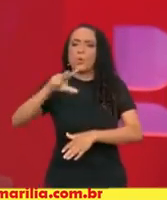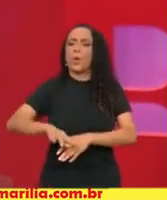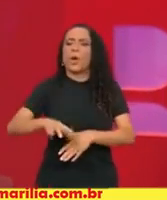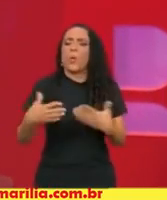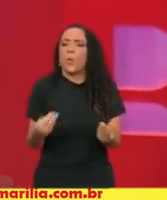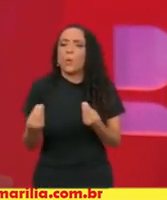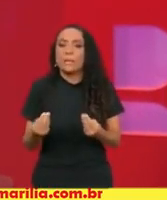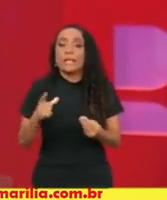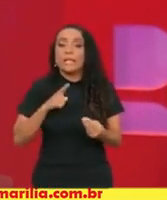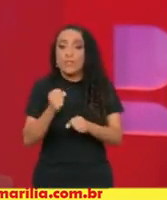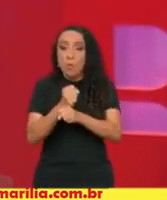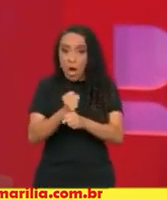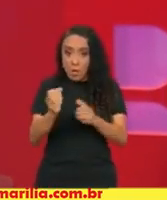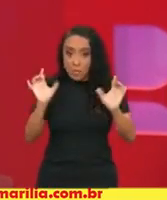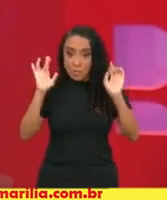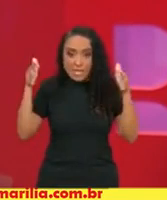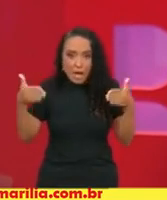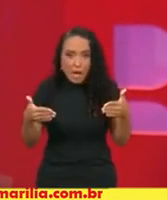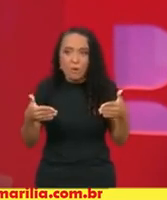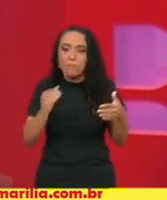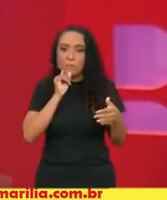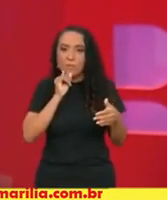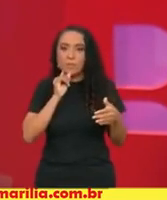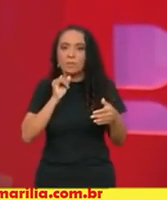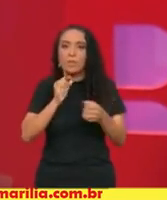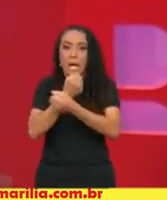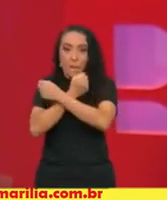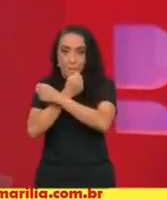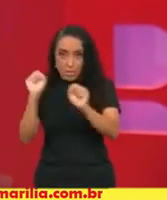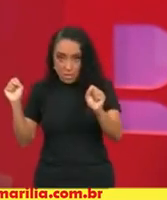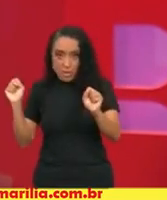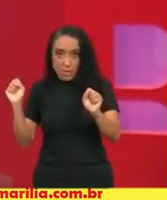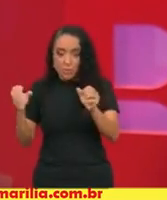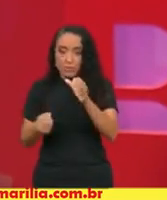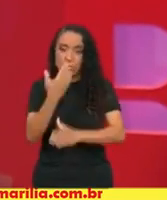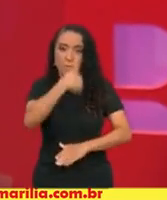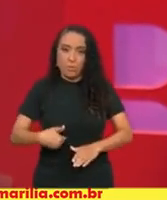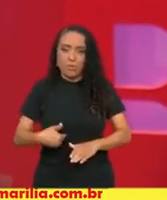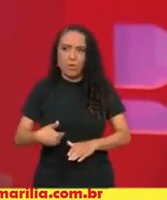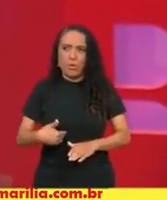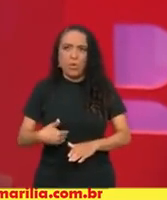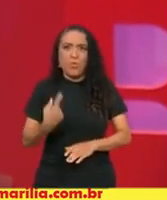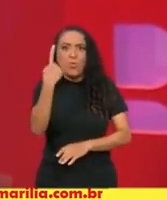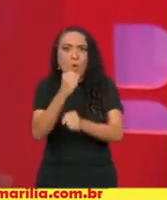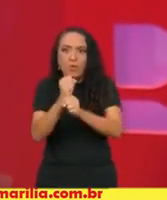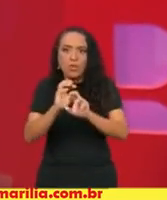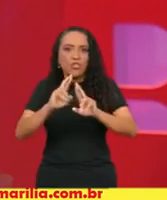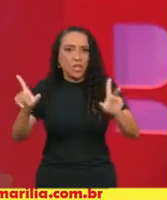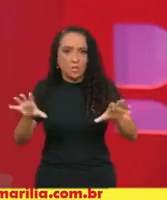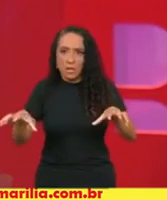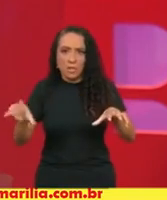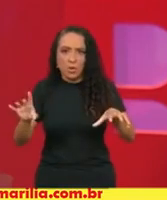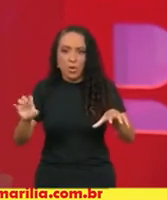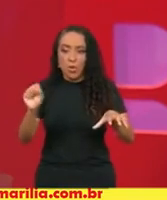ali, porque só para as pessoas lembrarem, a assim dita abolição e a República, a diferença é de um ano só, entre uma e outra, né?